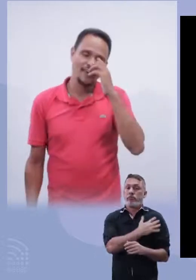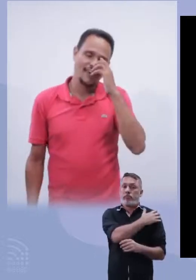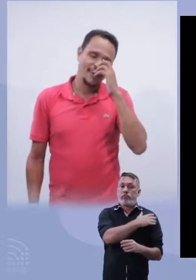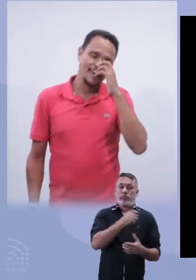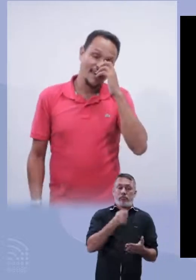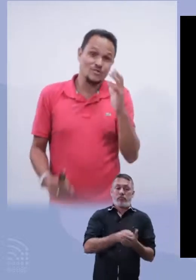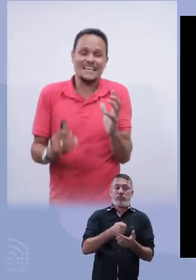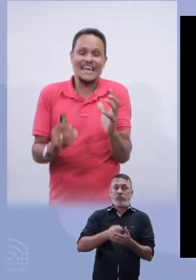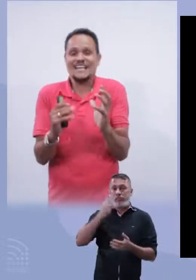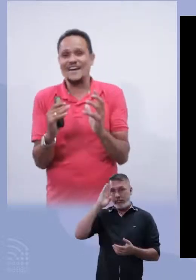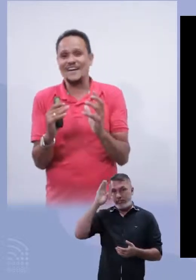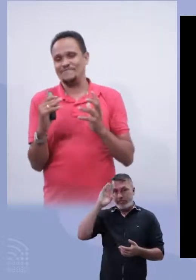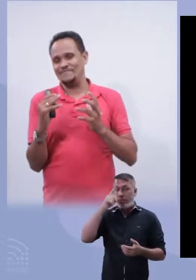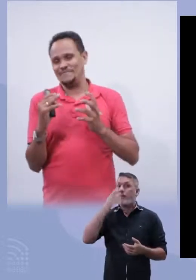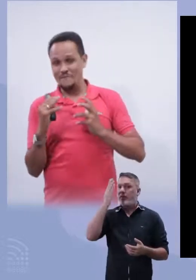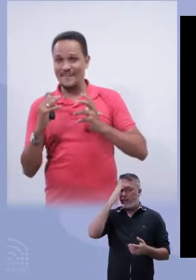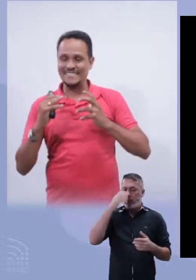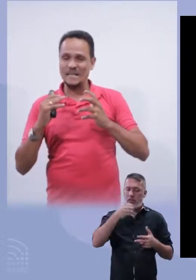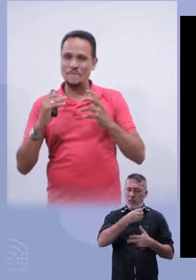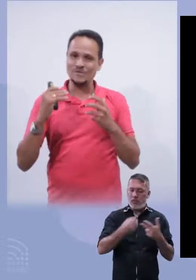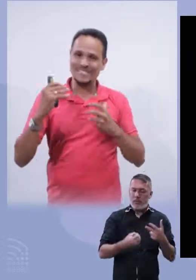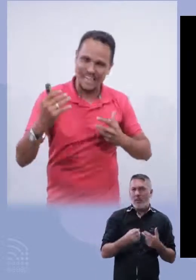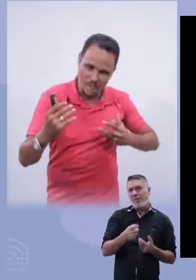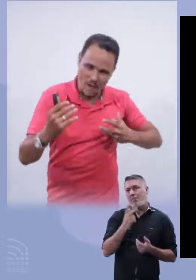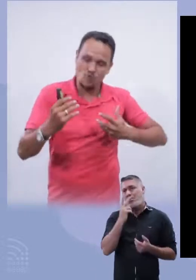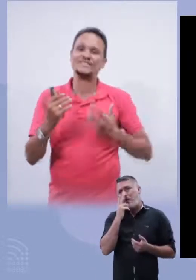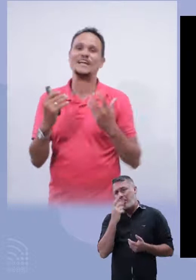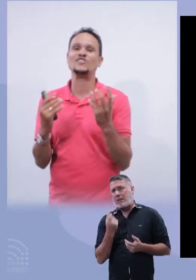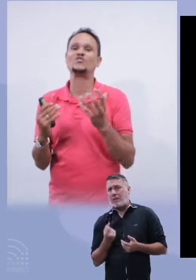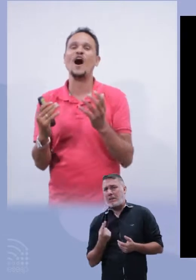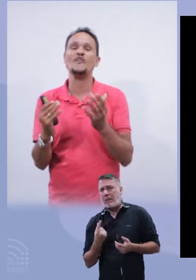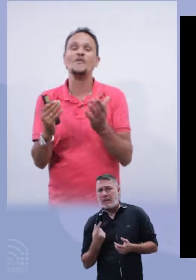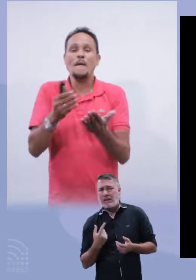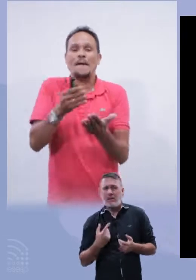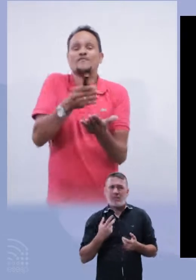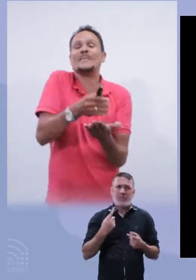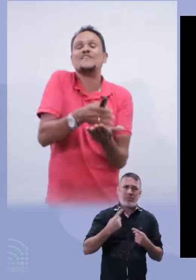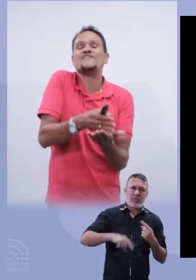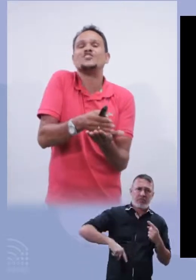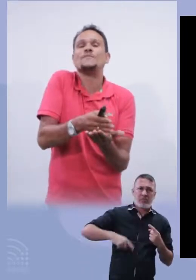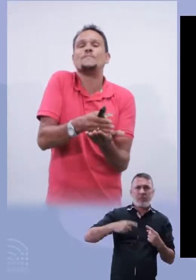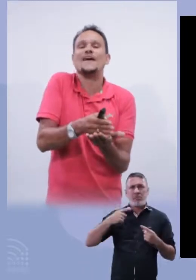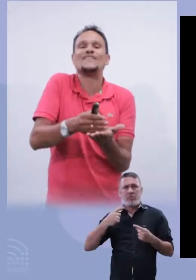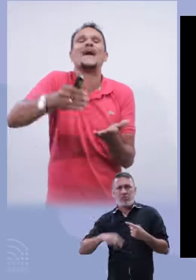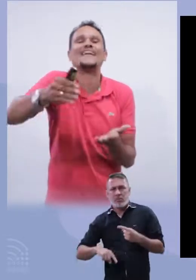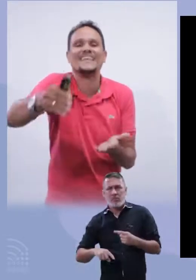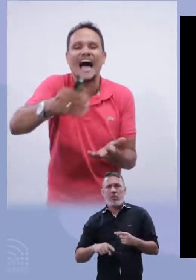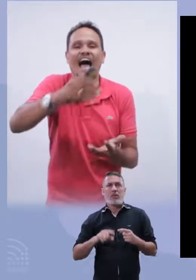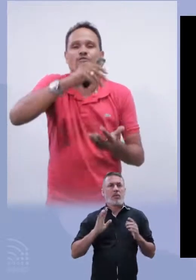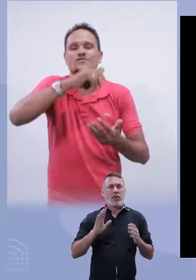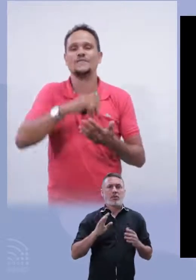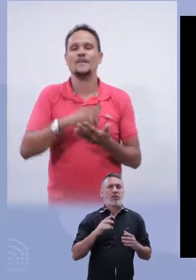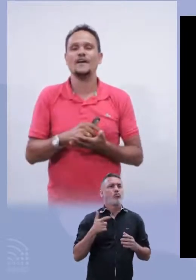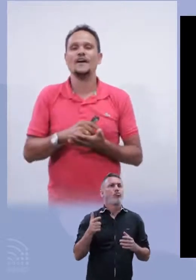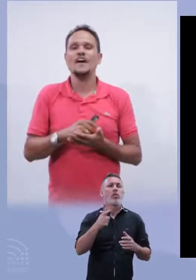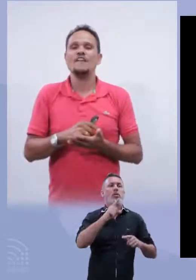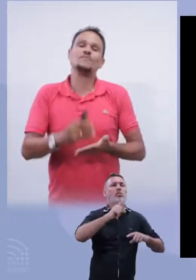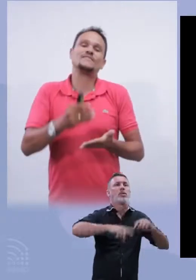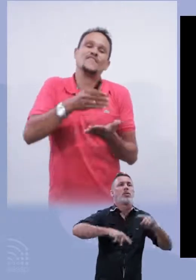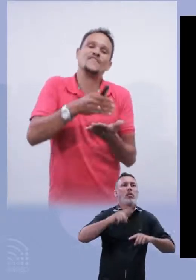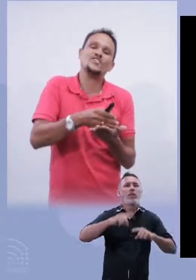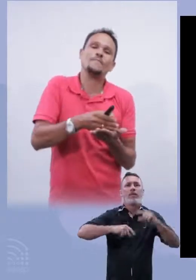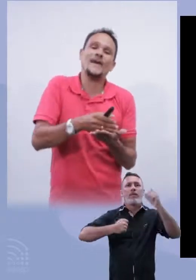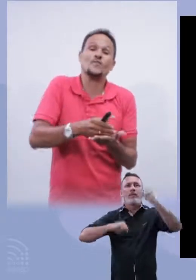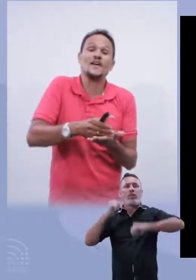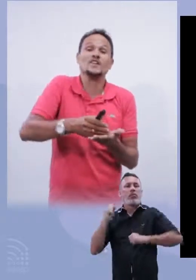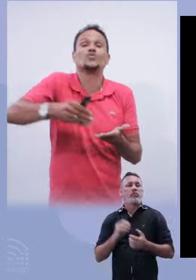Enem, eu sei que vai parecer meio estranho, meio contraditório, mas vamos ter investimento em maquinários. Vamos